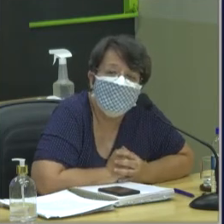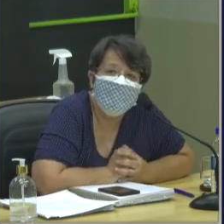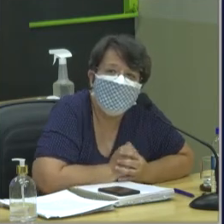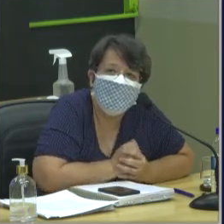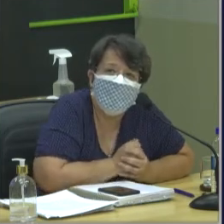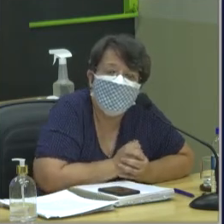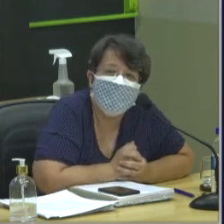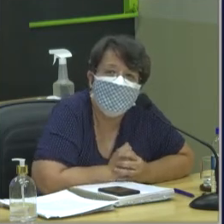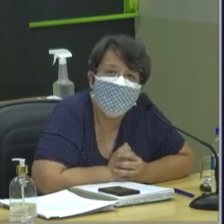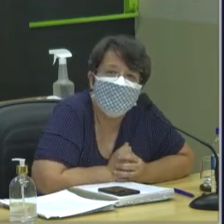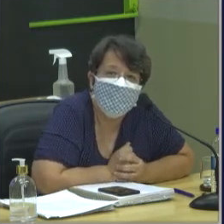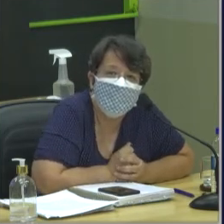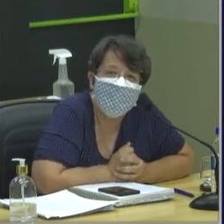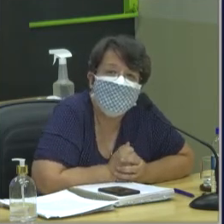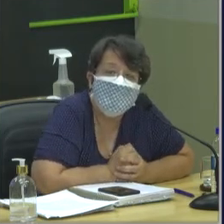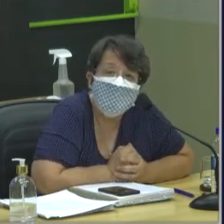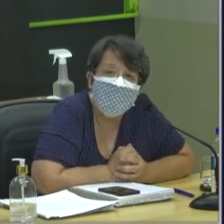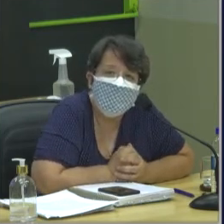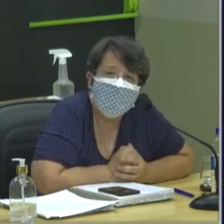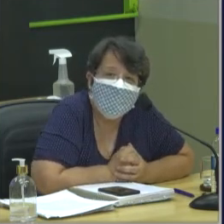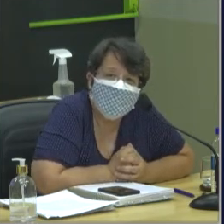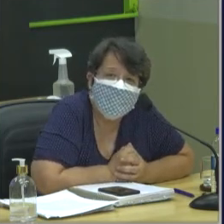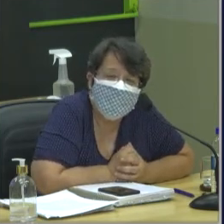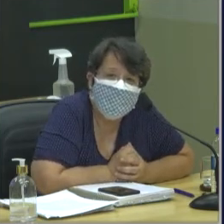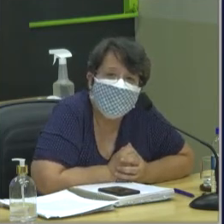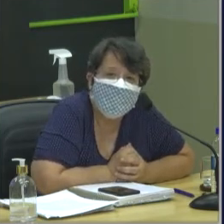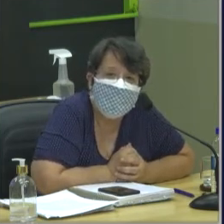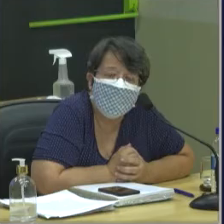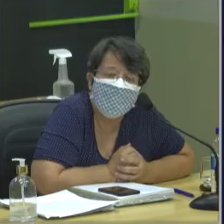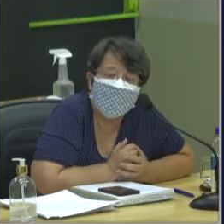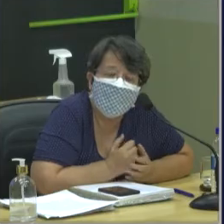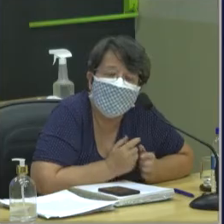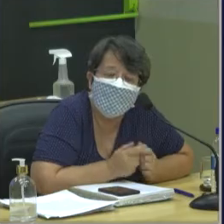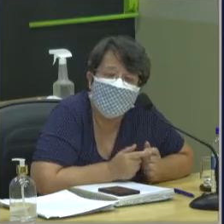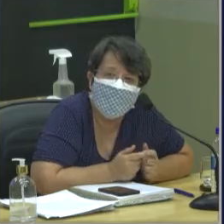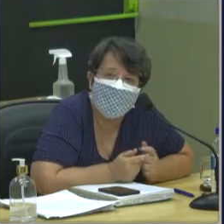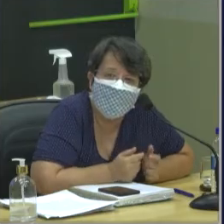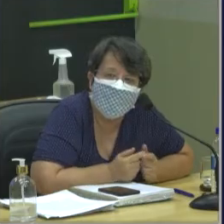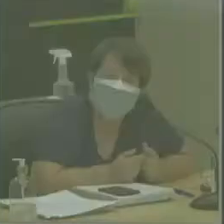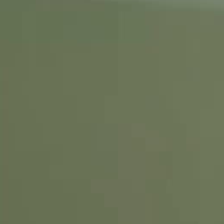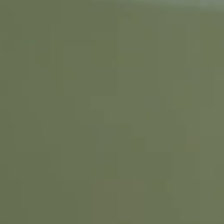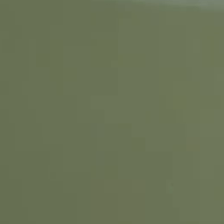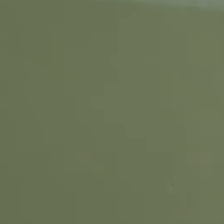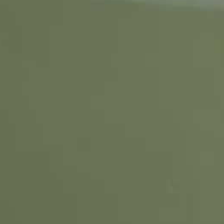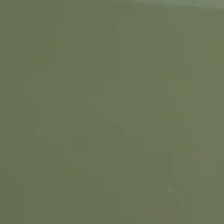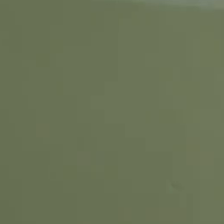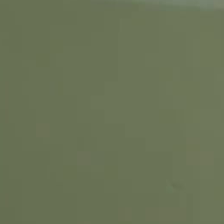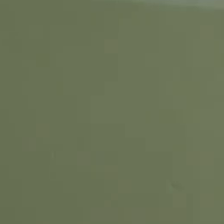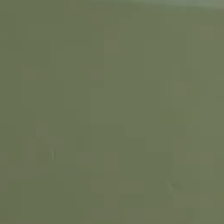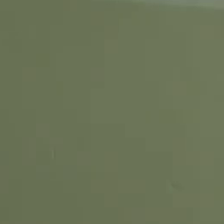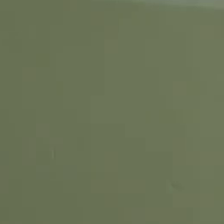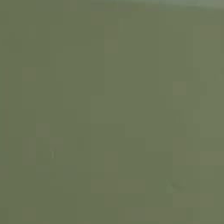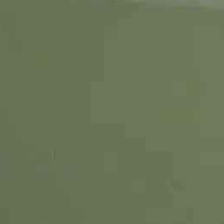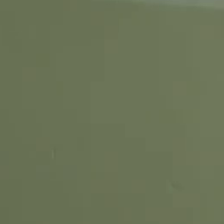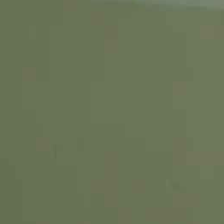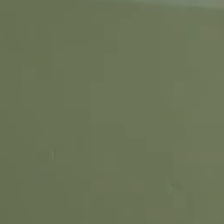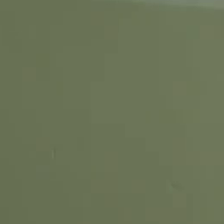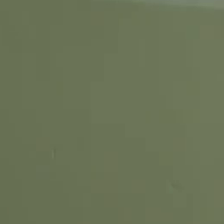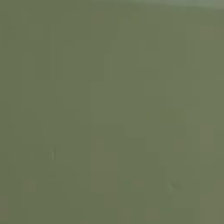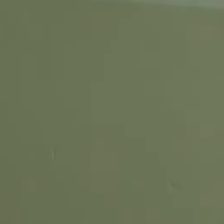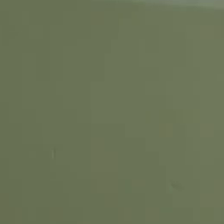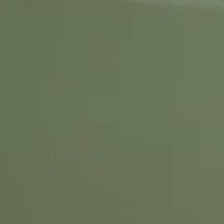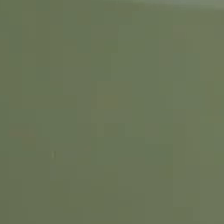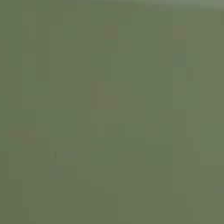pessoas, já se atingiu o seu limite, aonde a transmissão pelo processo de aglomeração das pessoas está chegando